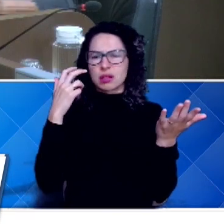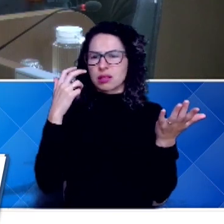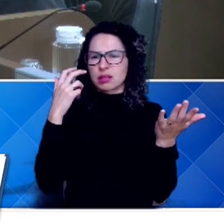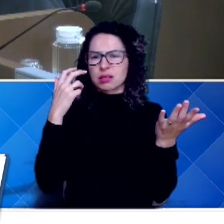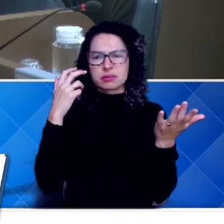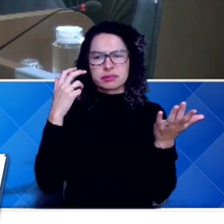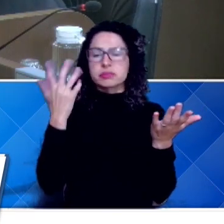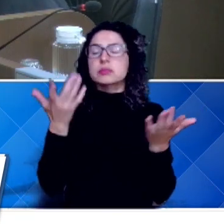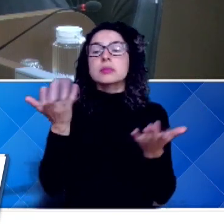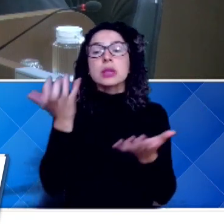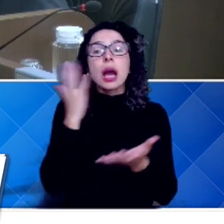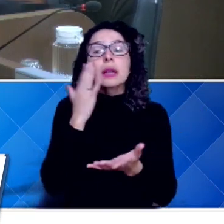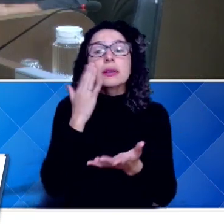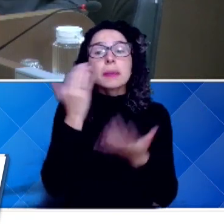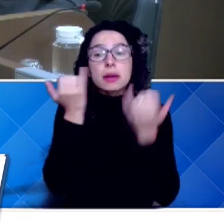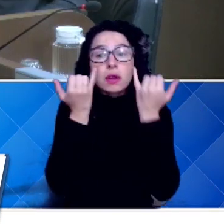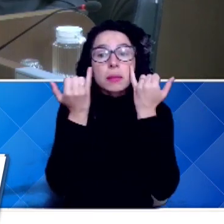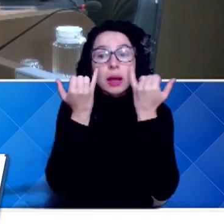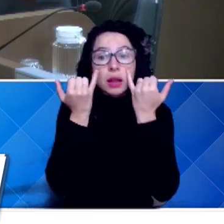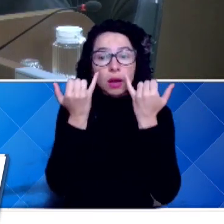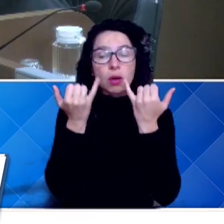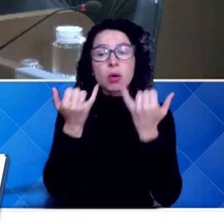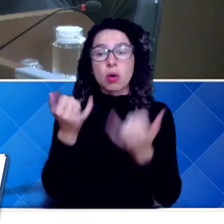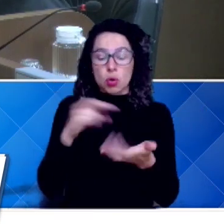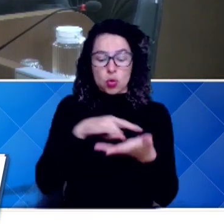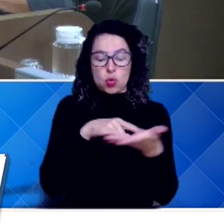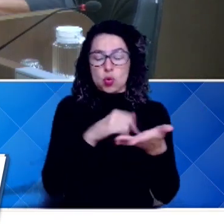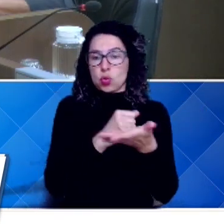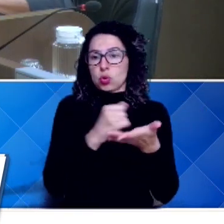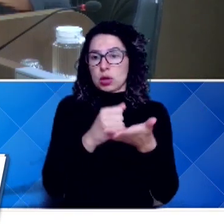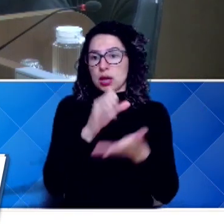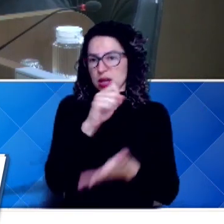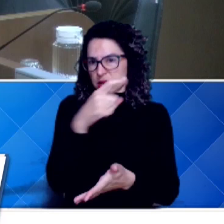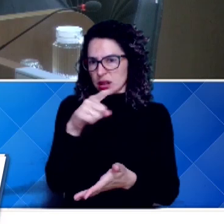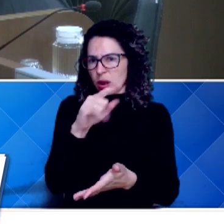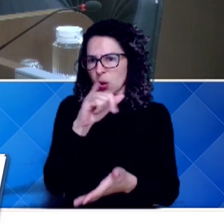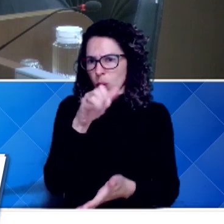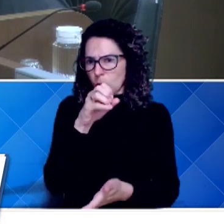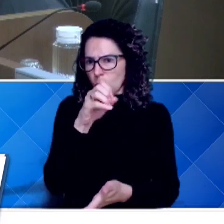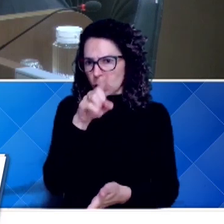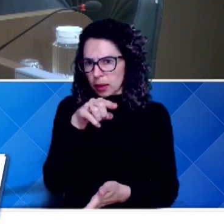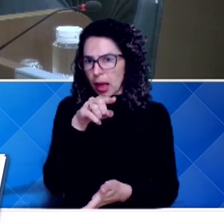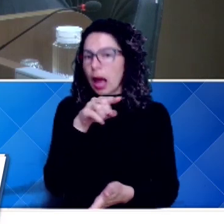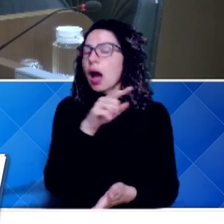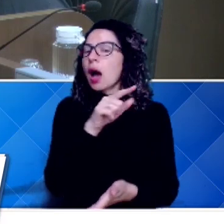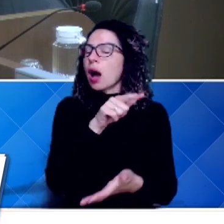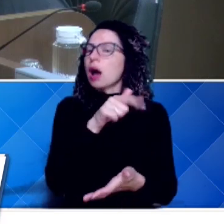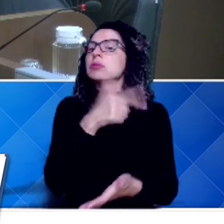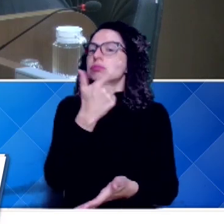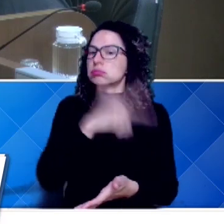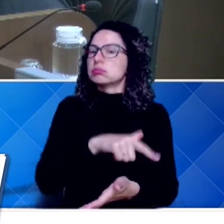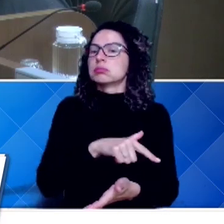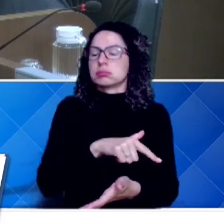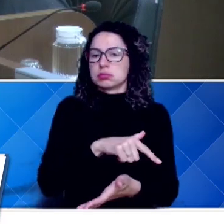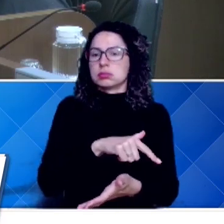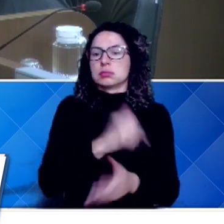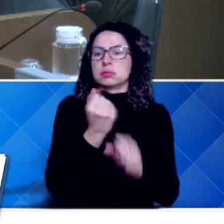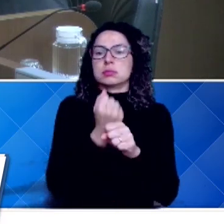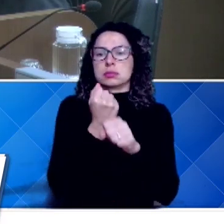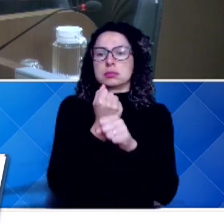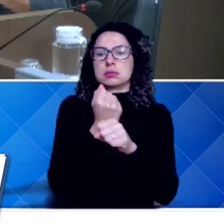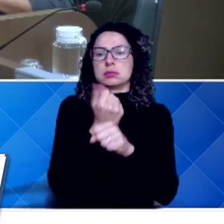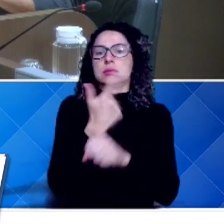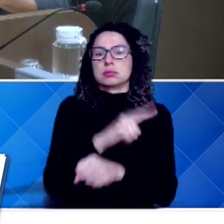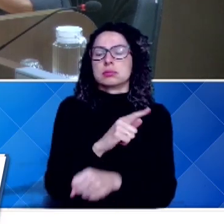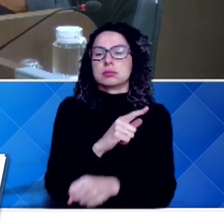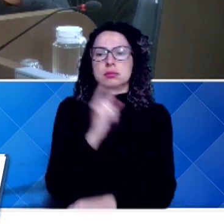saber, ó, está saindo do contrato da São José isso aí? Então tem que fazer de novo. Tem que ir lá fazer de novo. Está